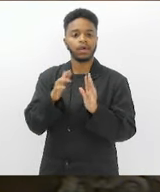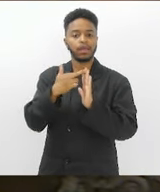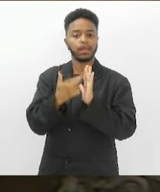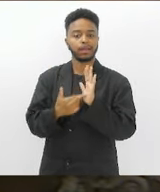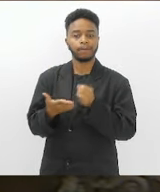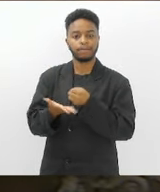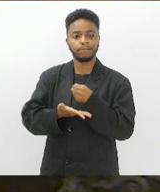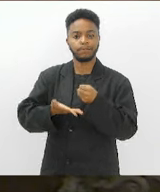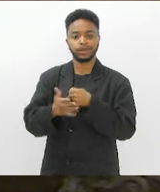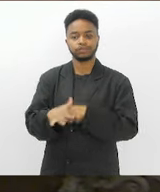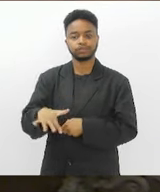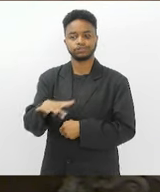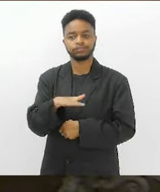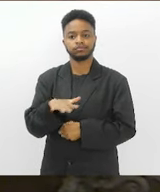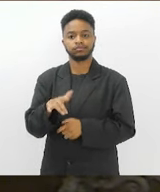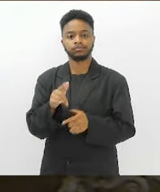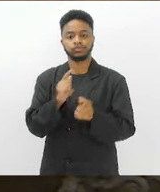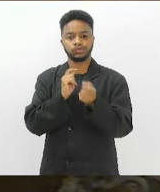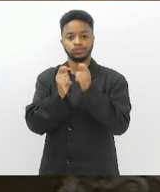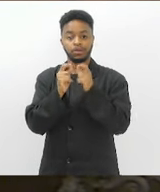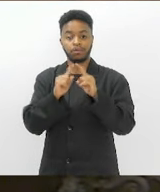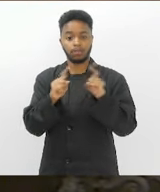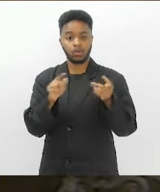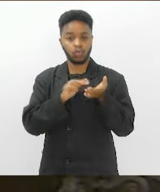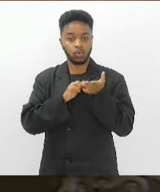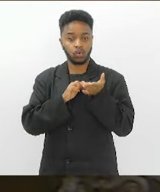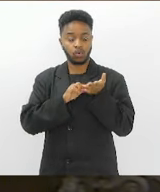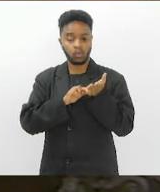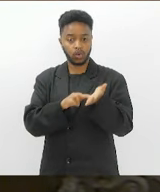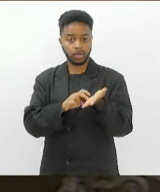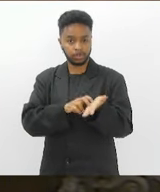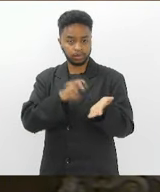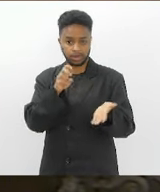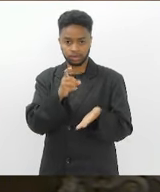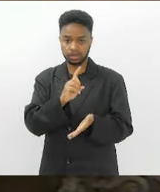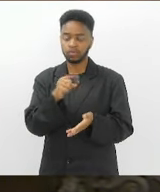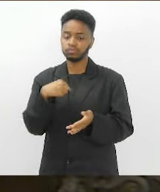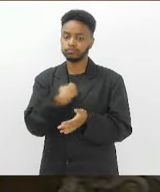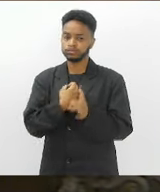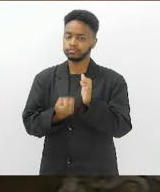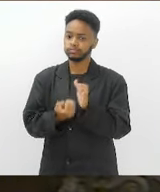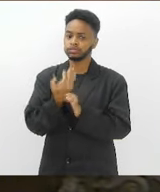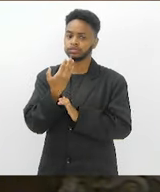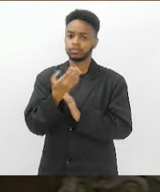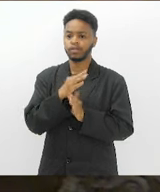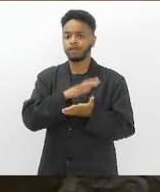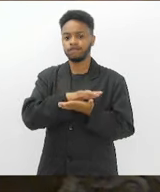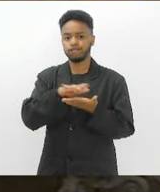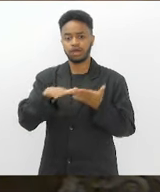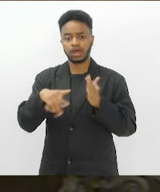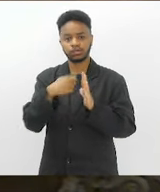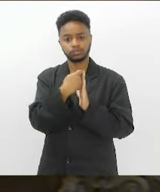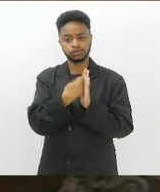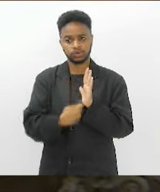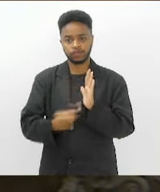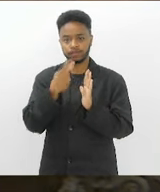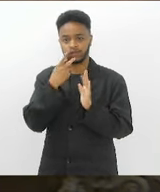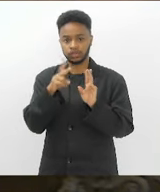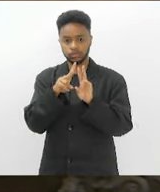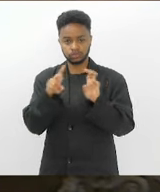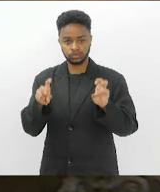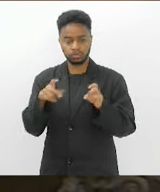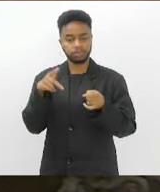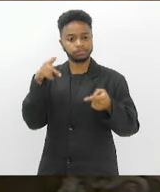jurídica. O Correio da Manhã, não. Nós fizemos vários editoriais reclamando sobre o cerceamento da liberdade